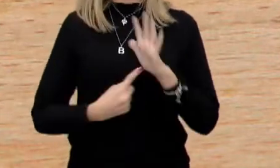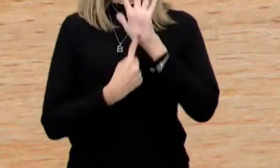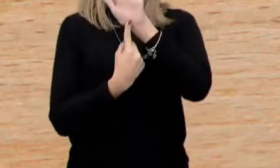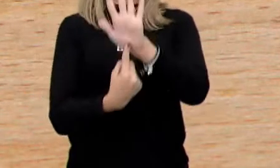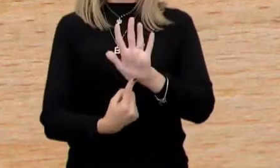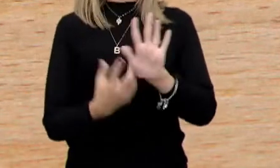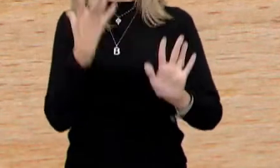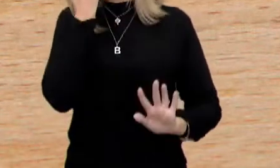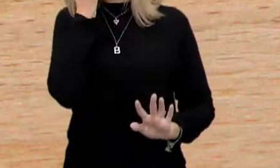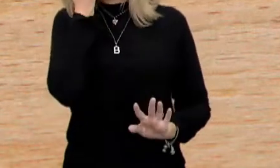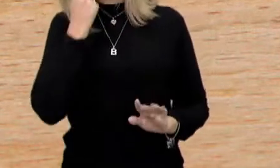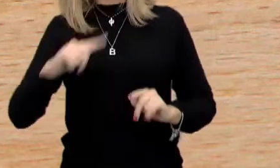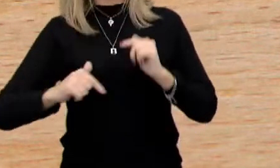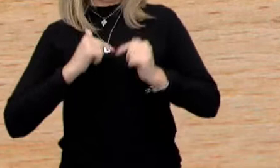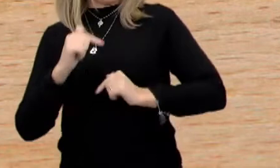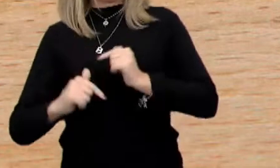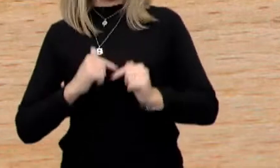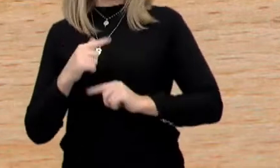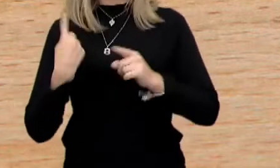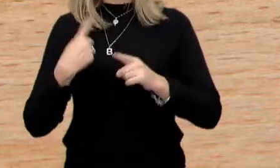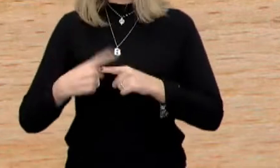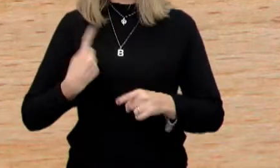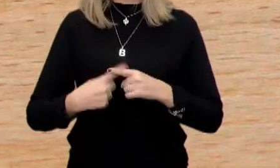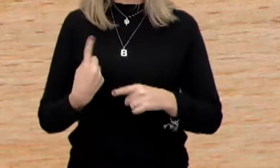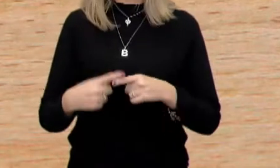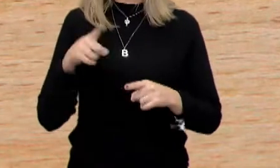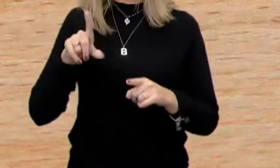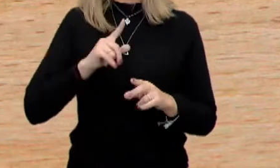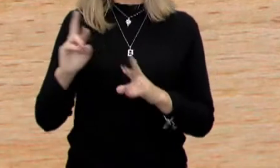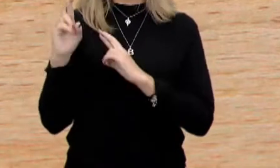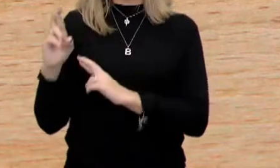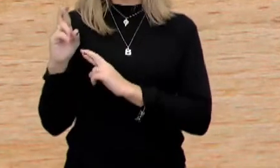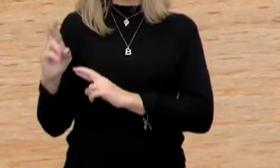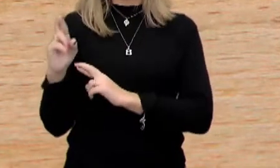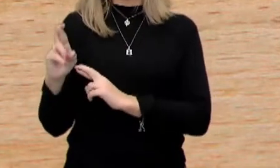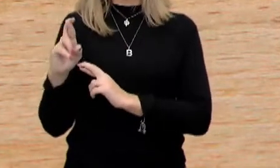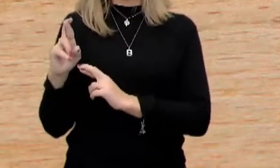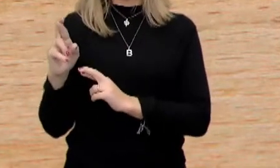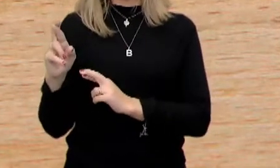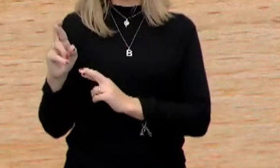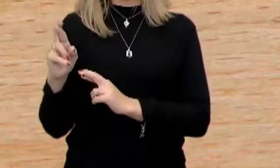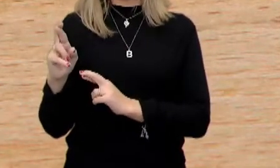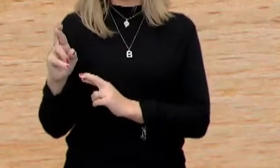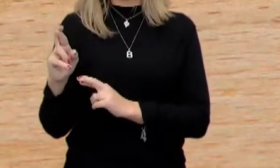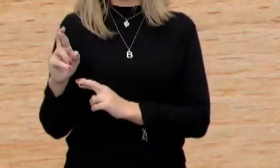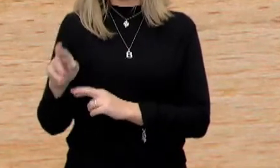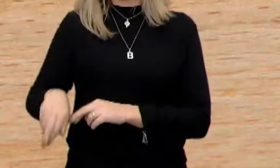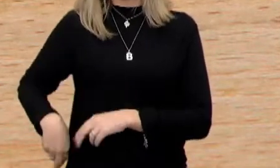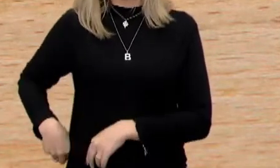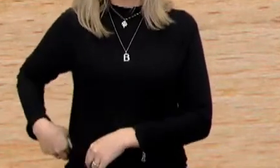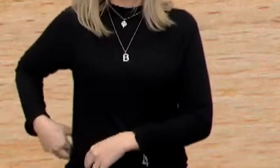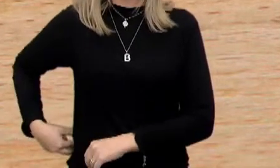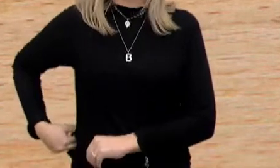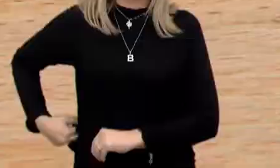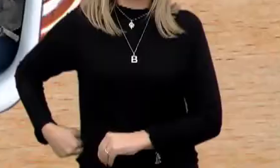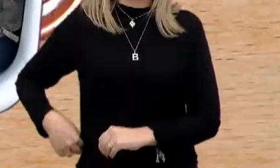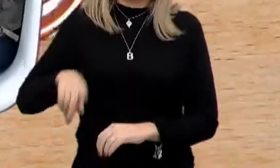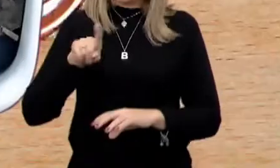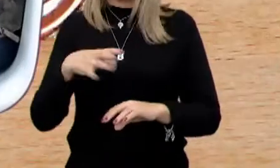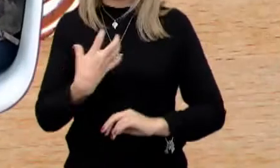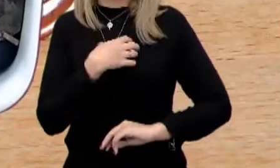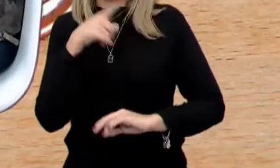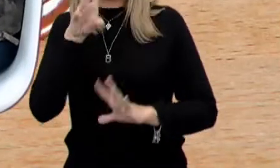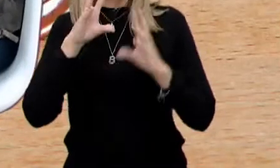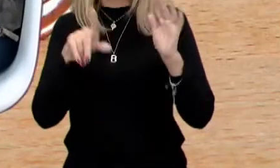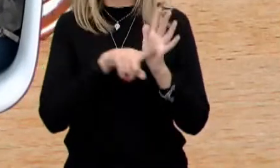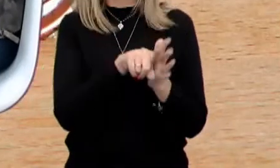a adoção nesse trabalho, porque é a esperança. Né? Então, assim, é isso. E isso tudo é uma